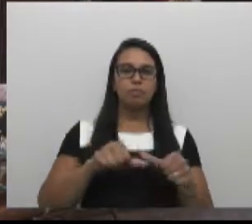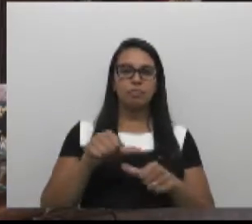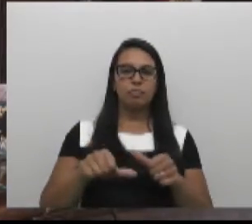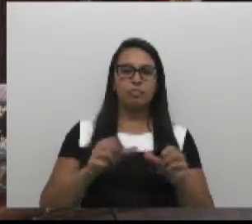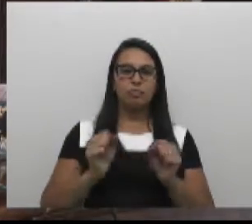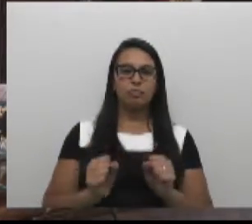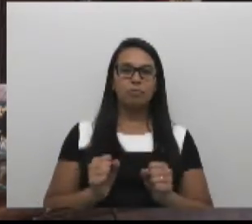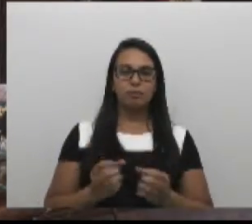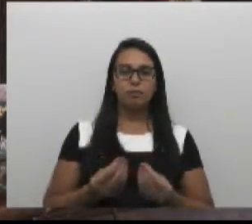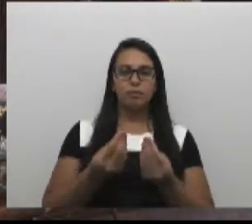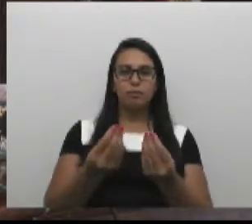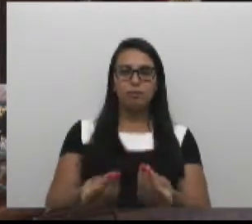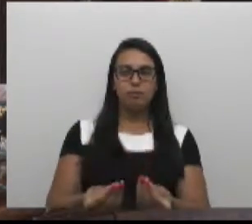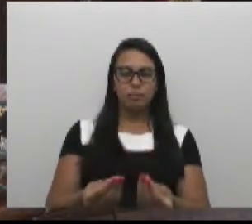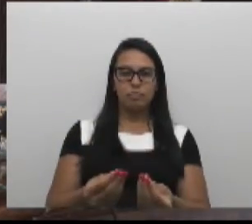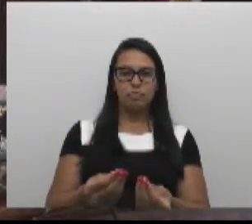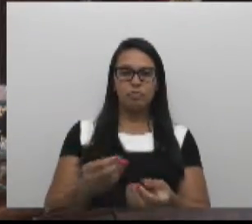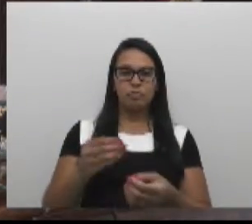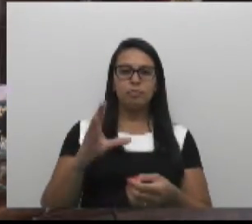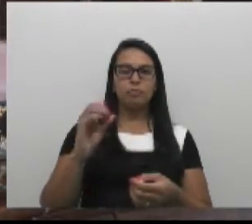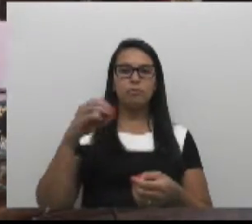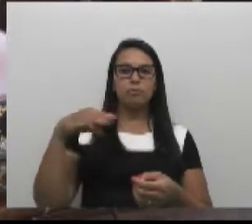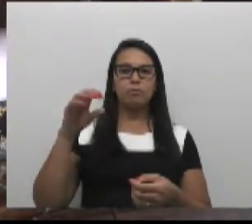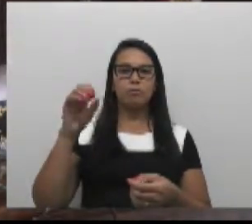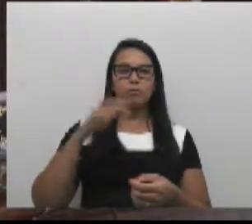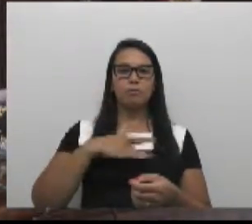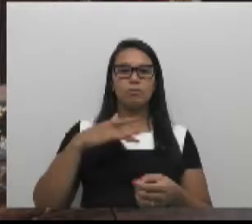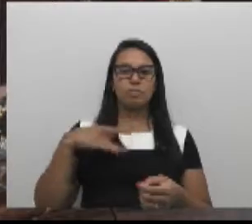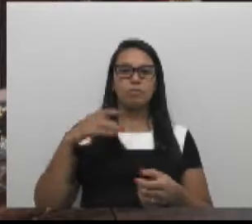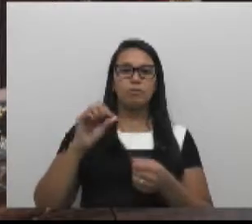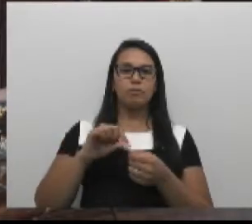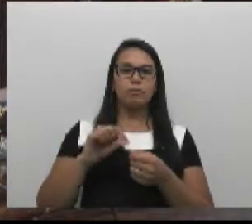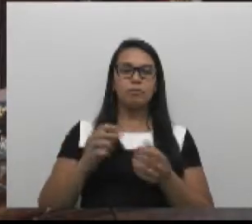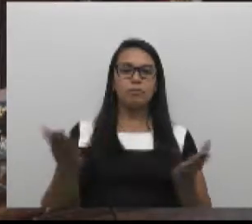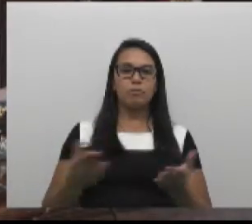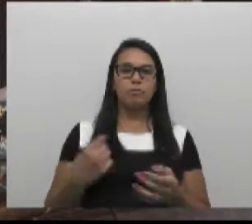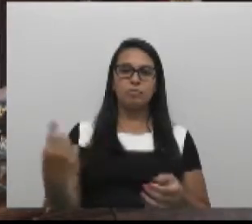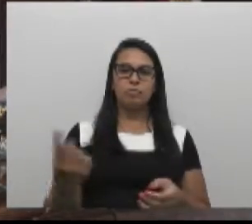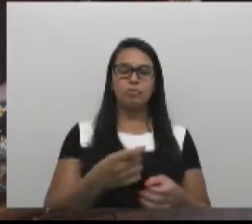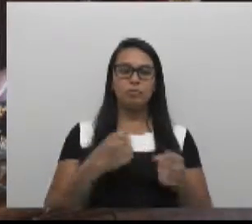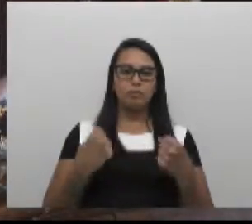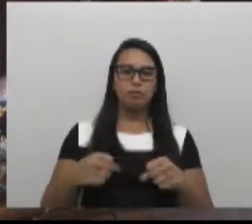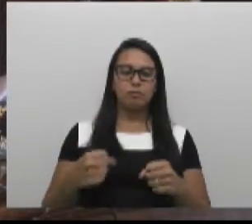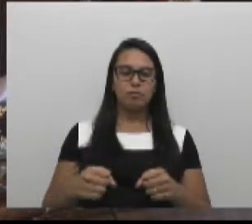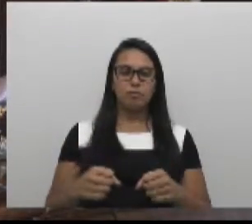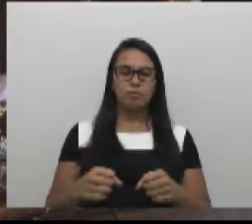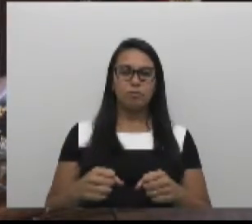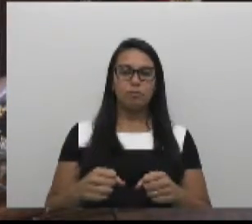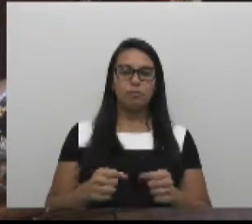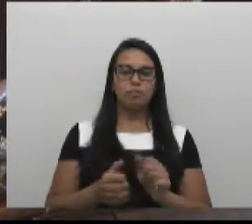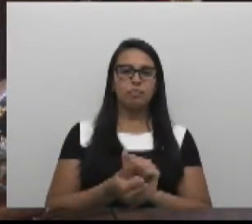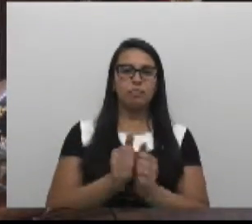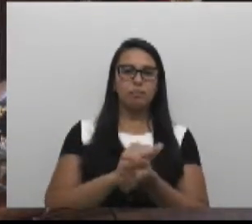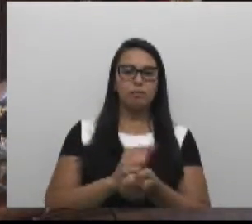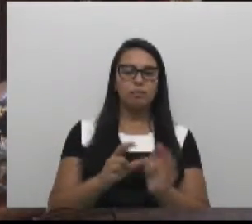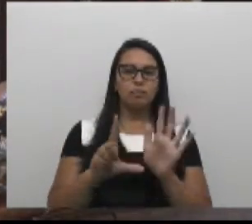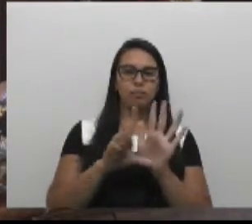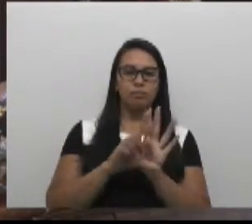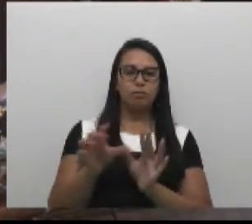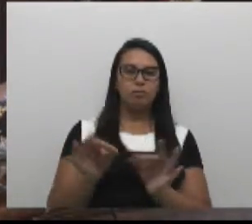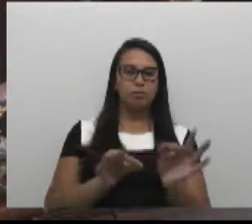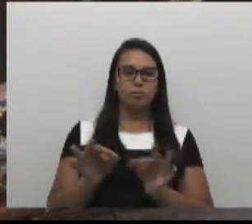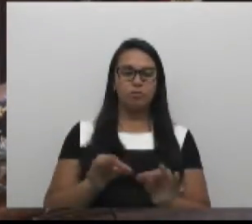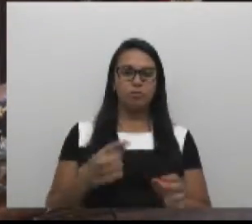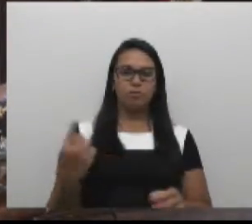encaminhar, ou com saúde, a vigilância sanitária e fazer. Hoje a gente precisa adequar essa lei, esse projeto, criando essa comissão para a gente poder se adequar às